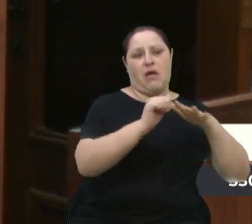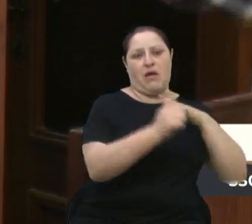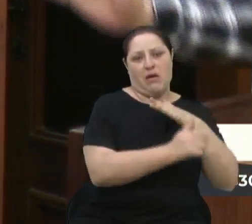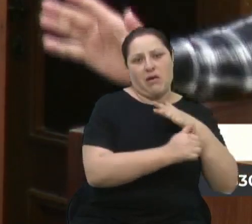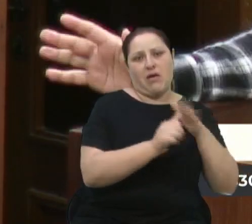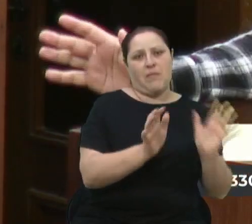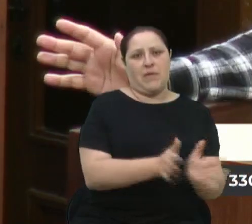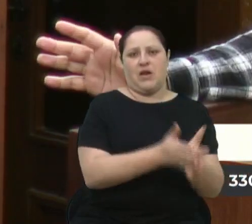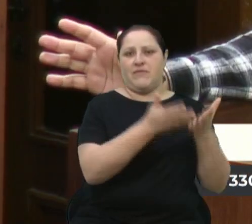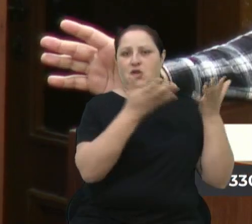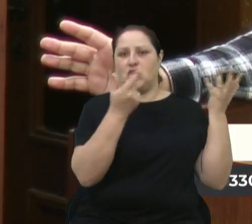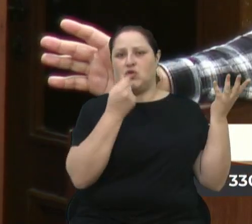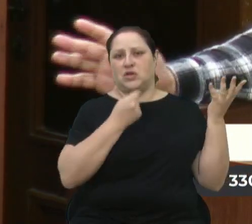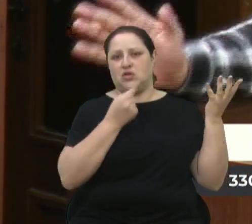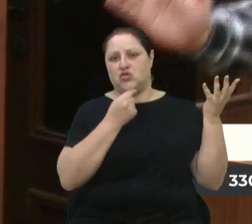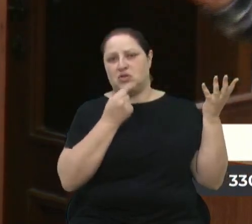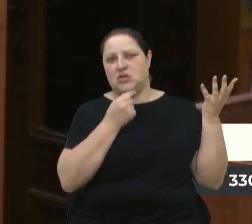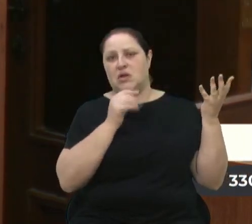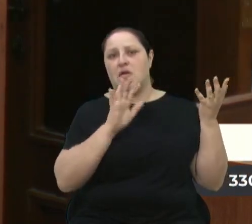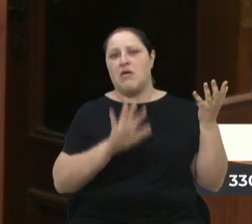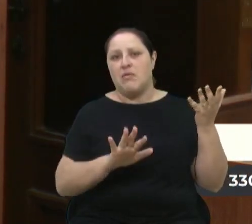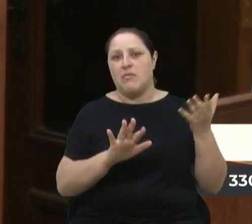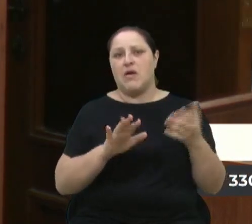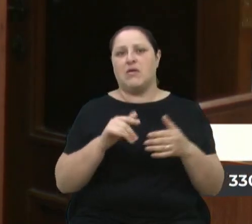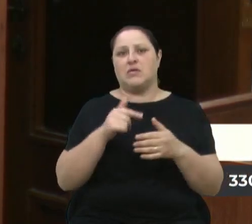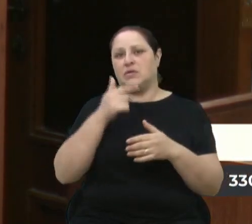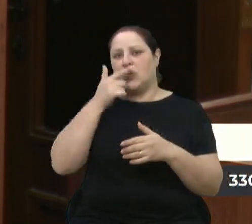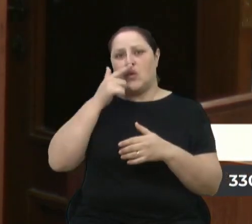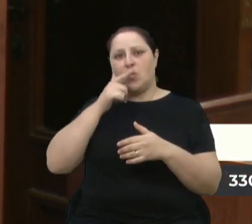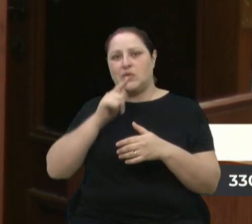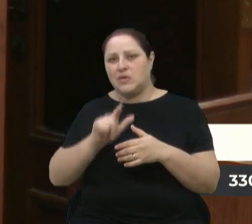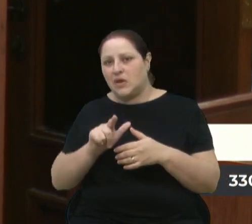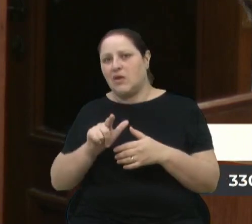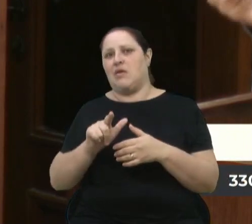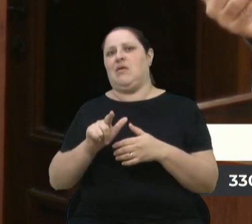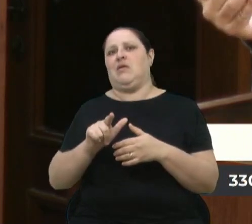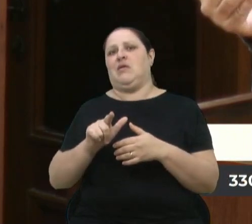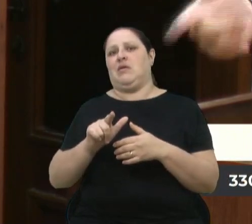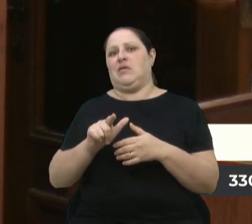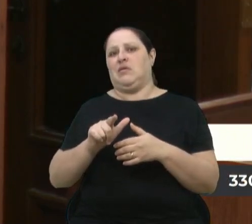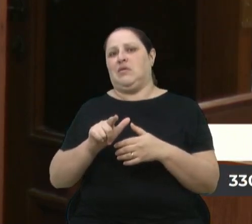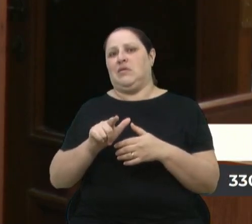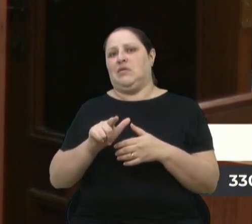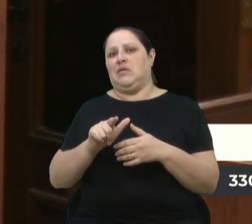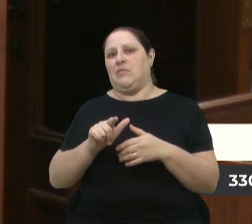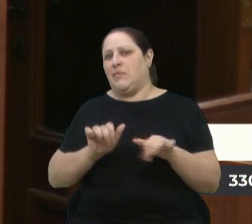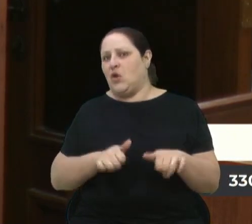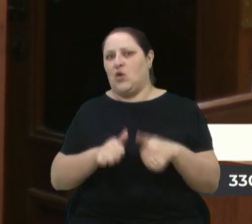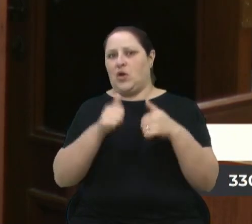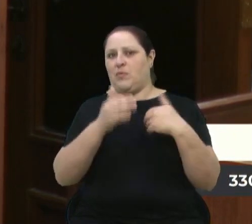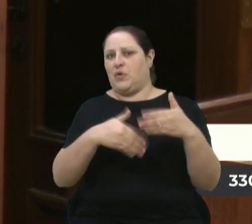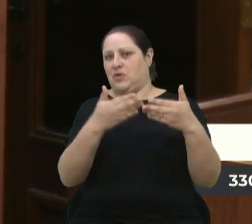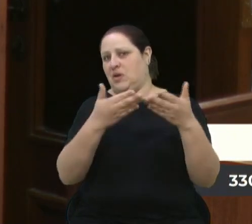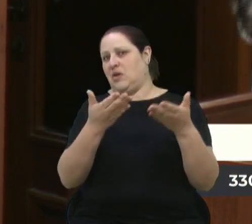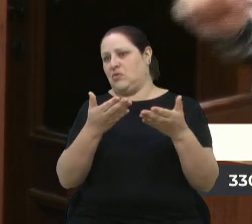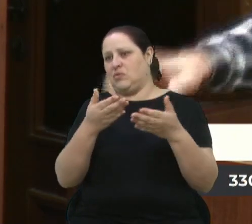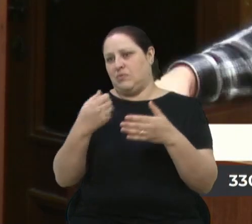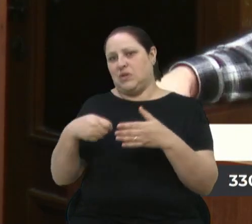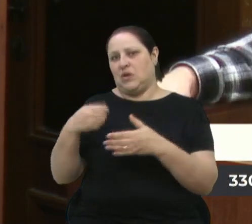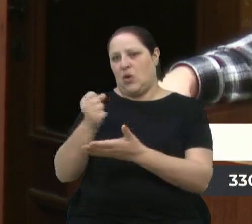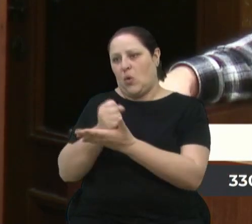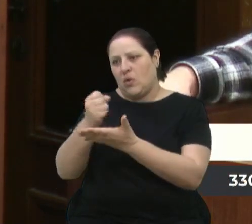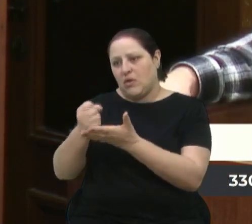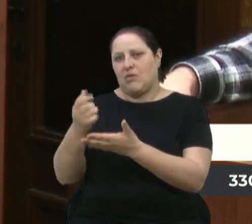é maravilhoso em Caxias, quando a gente não vai azeitando esses processos, desde a contratação, a formação